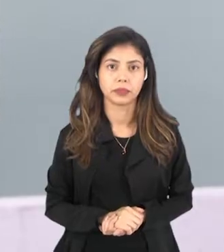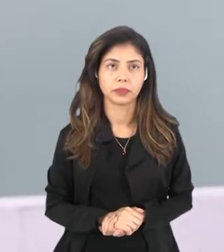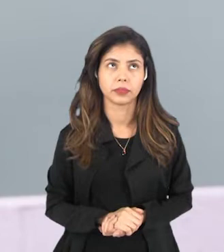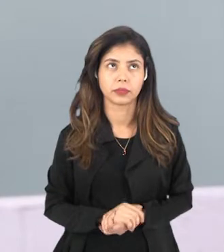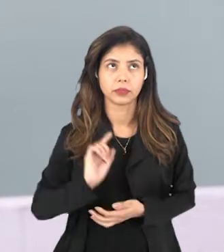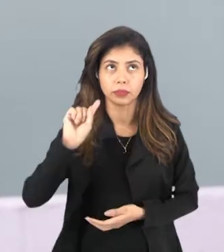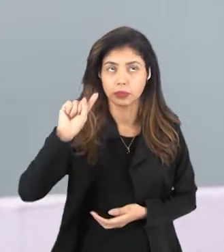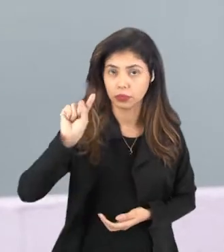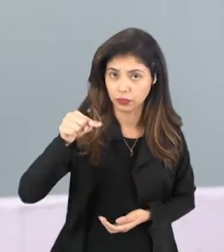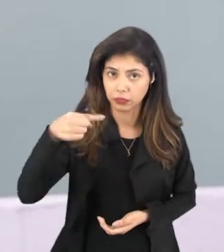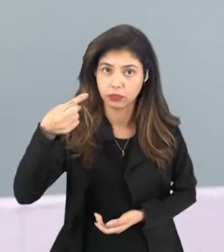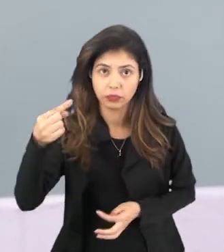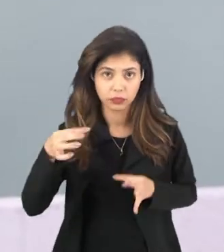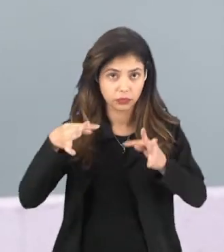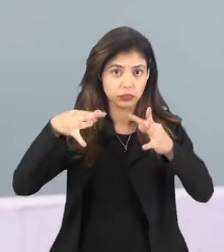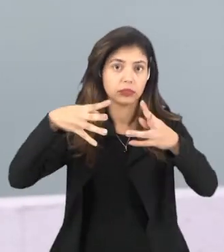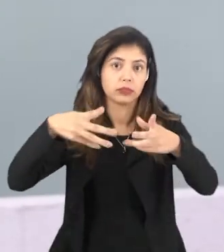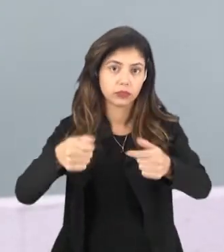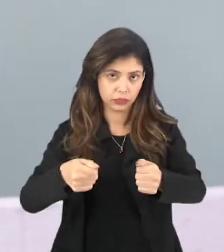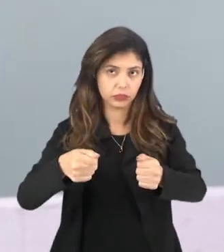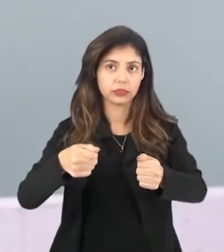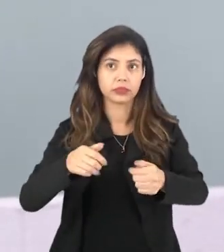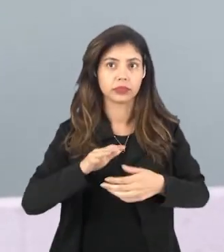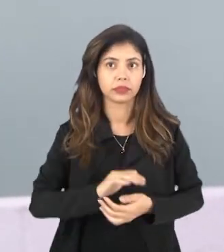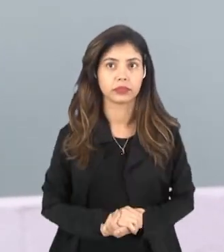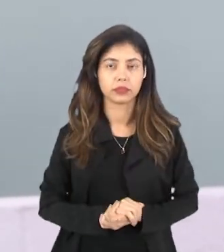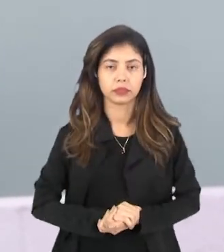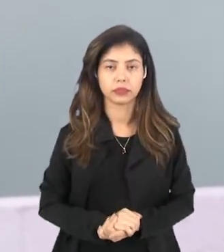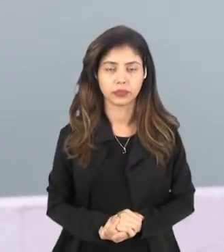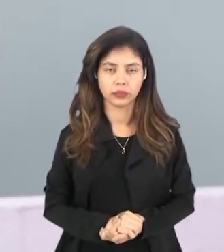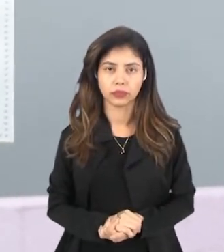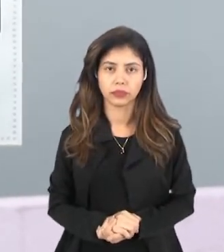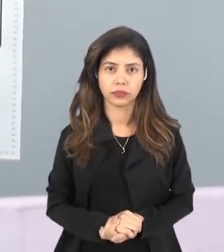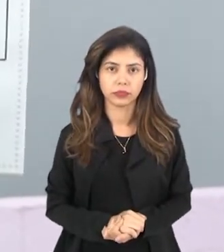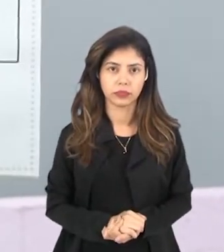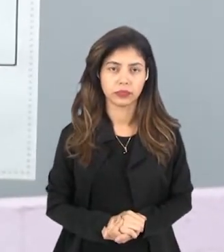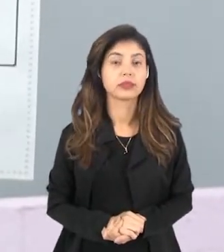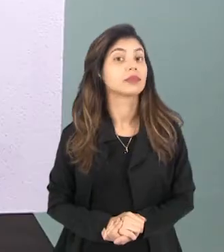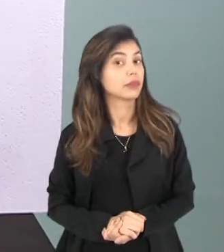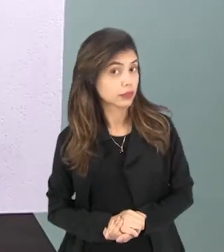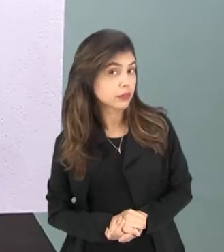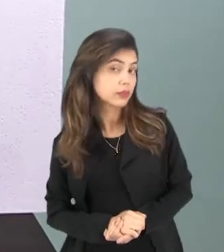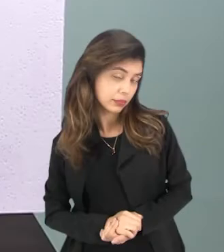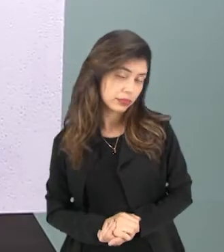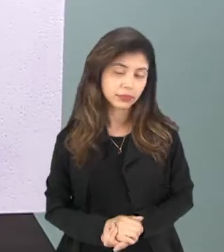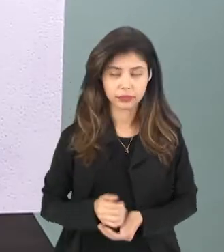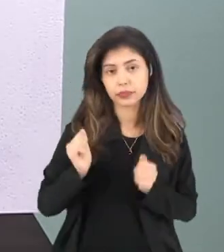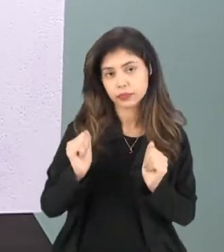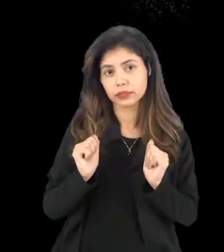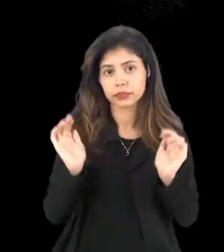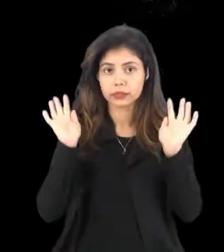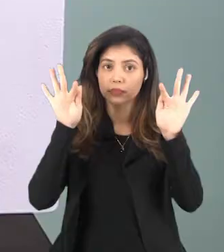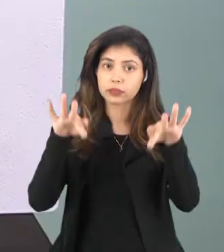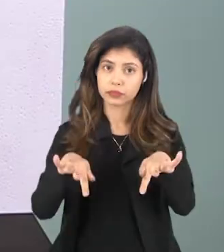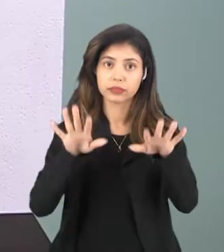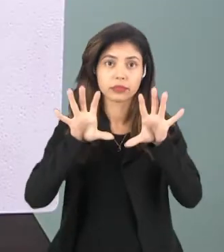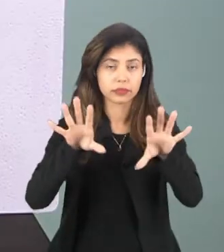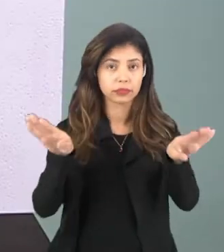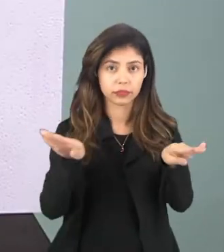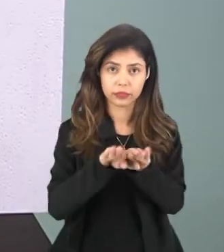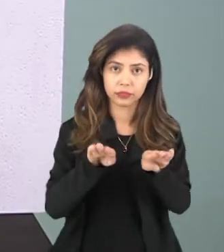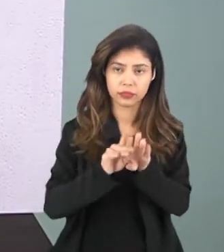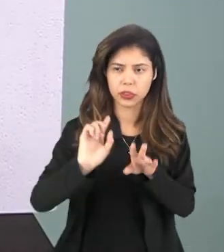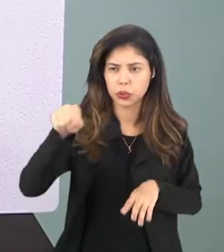e depois de tudo pode finalizar assim